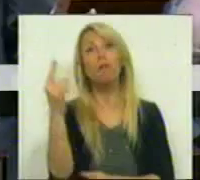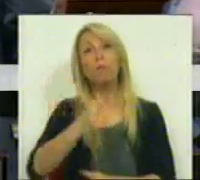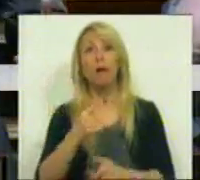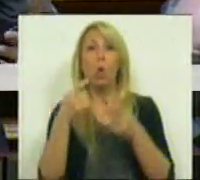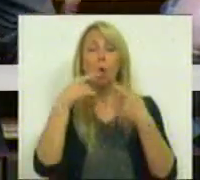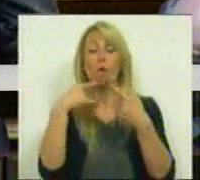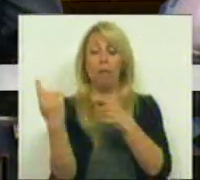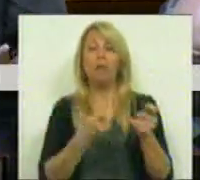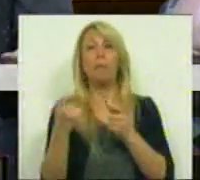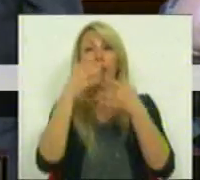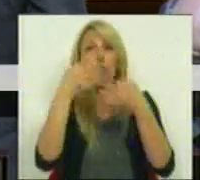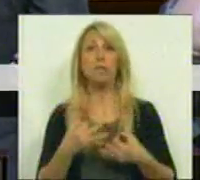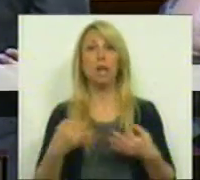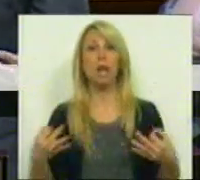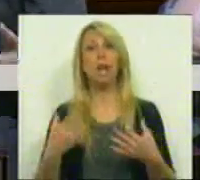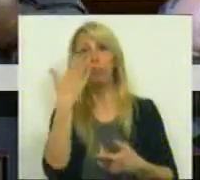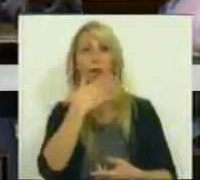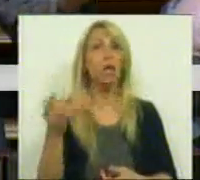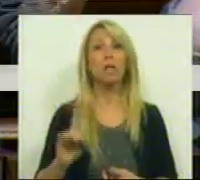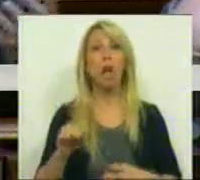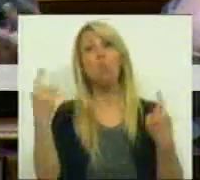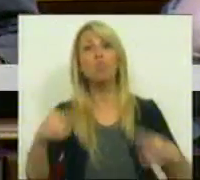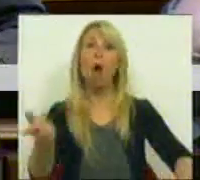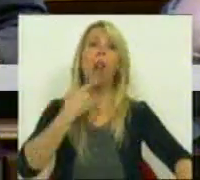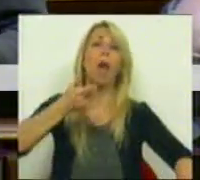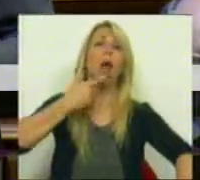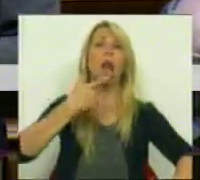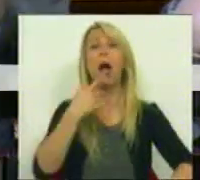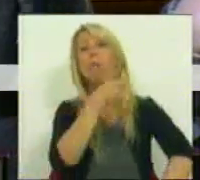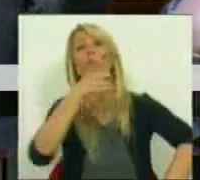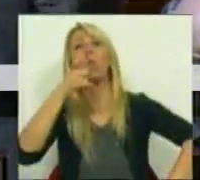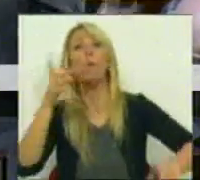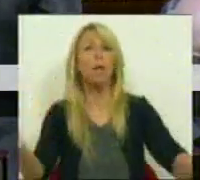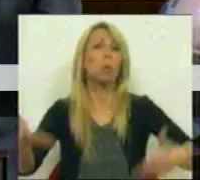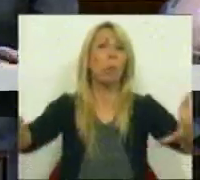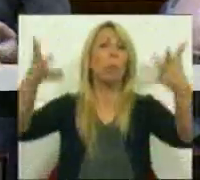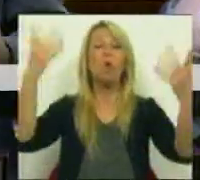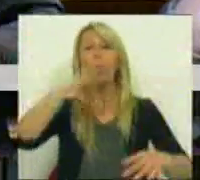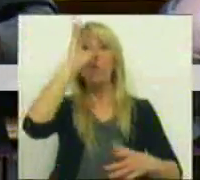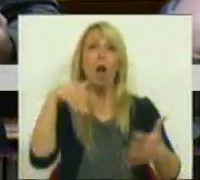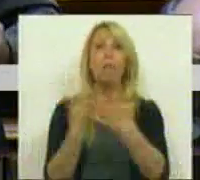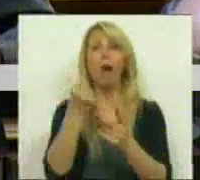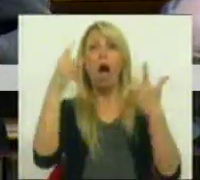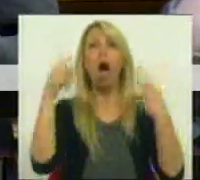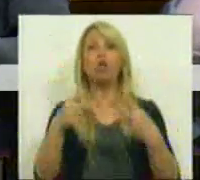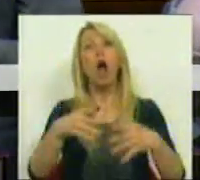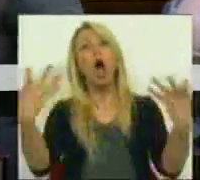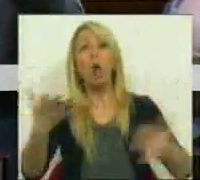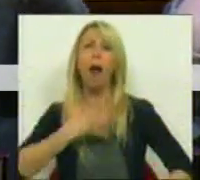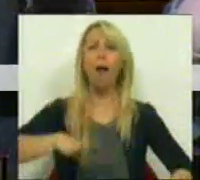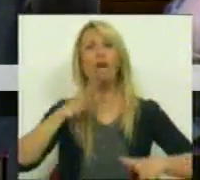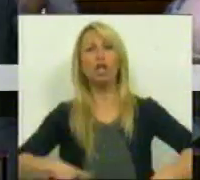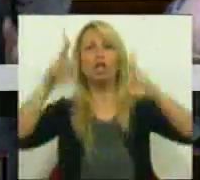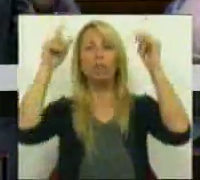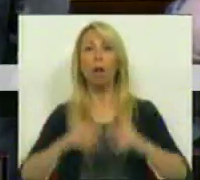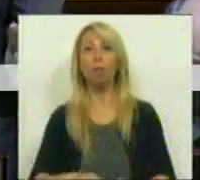outra forma vamos ter aqui um espaço de demagogia, de promessas vãs, de um Governo que só trouxe austeridade dizer que agora quer crescimento, de um